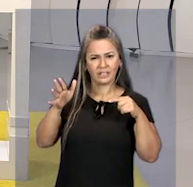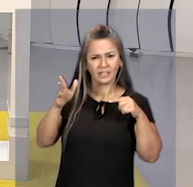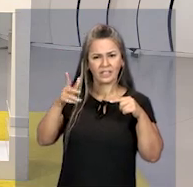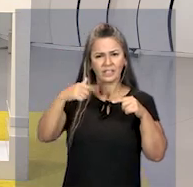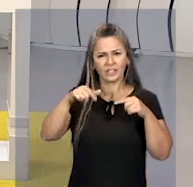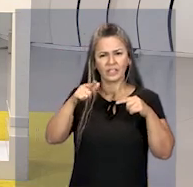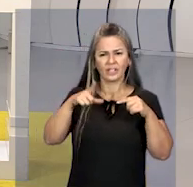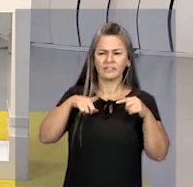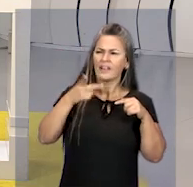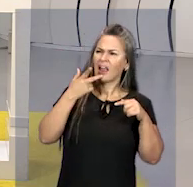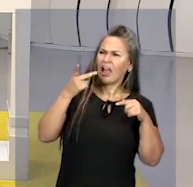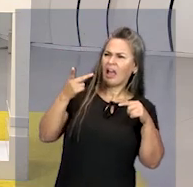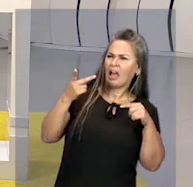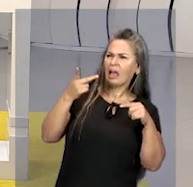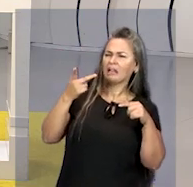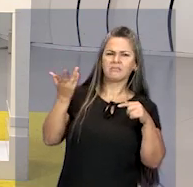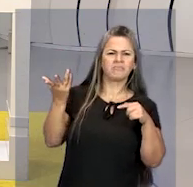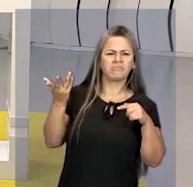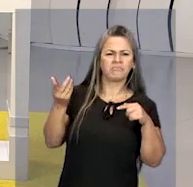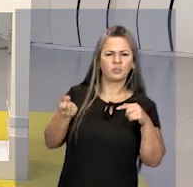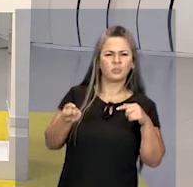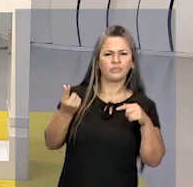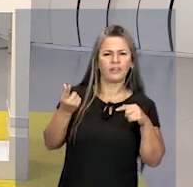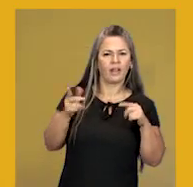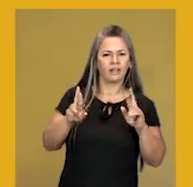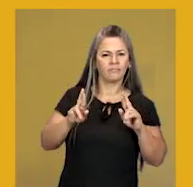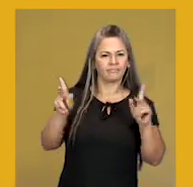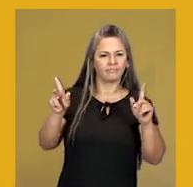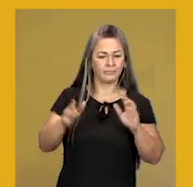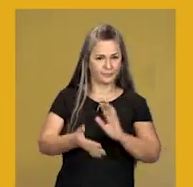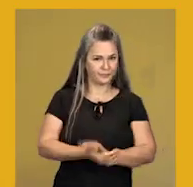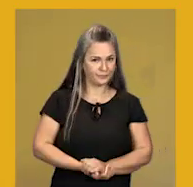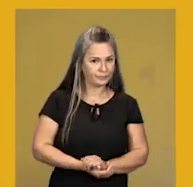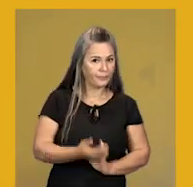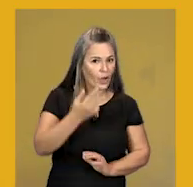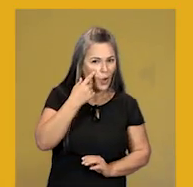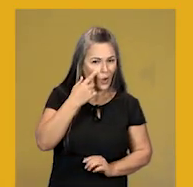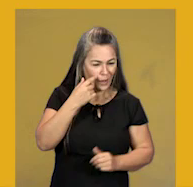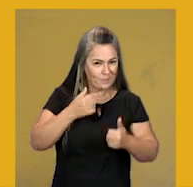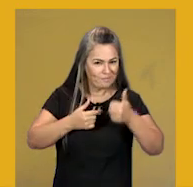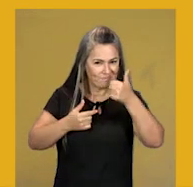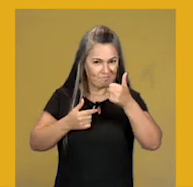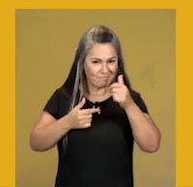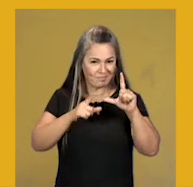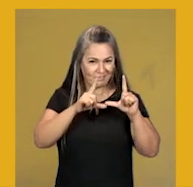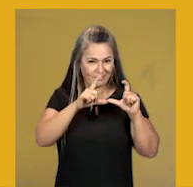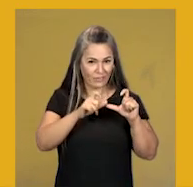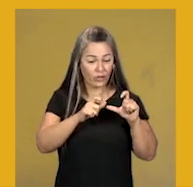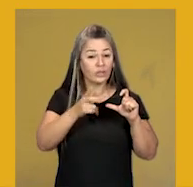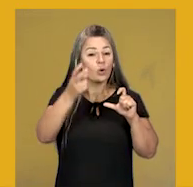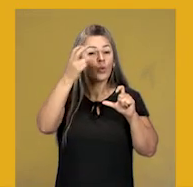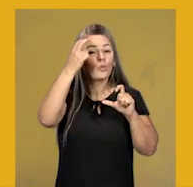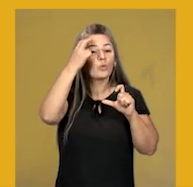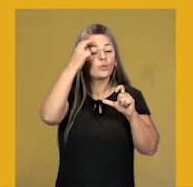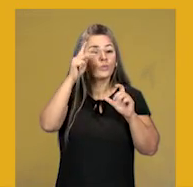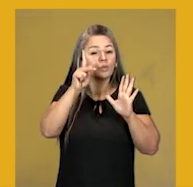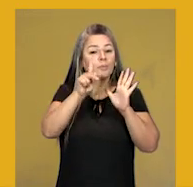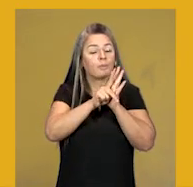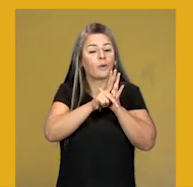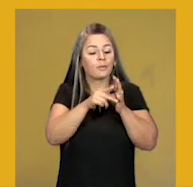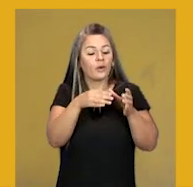nós conhecemos. Vejamos o texto. A foto 1, ela apresenta uma cultura tradicional dos guerreiros de